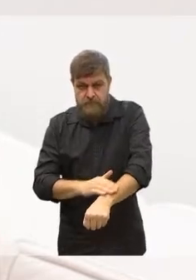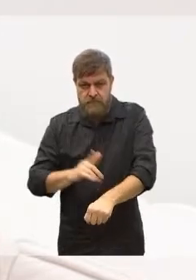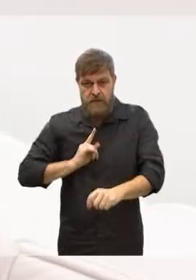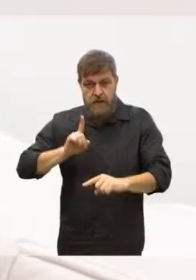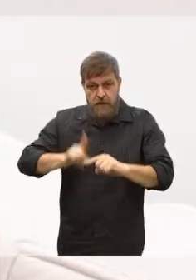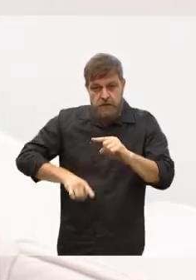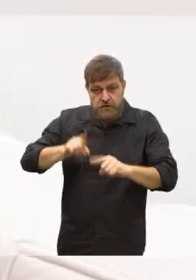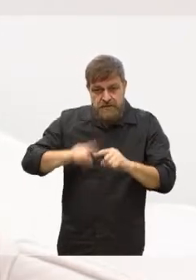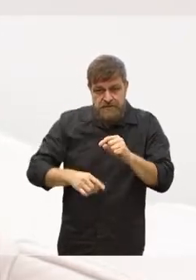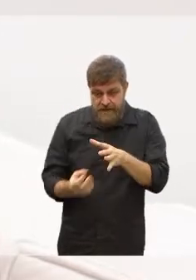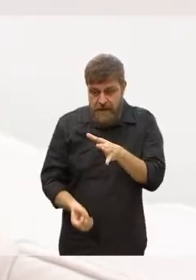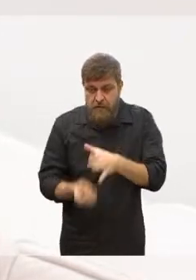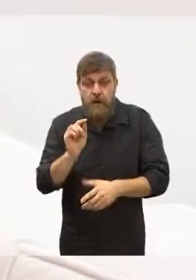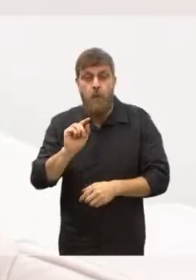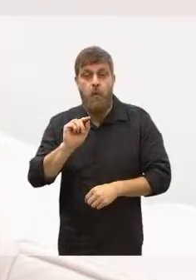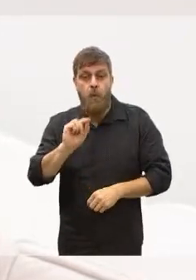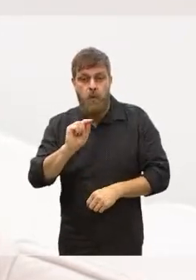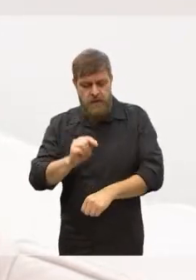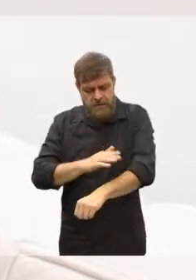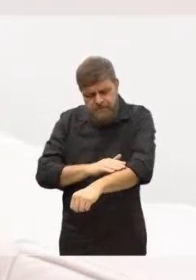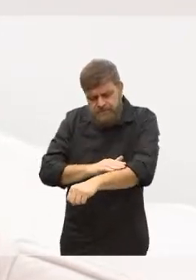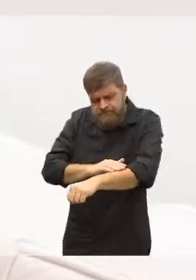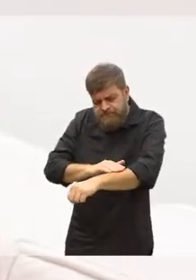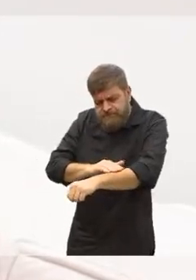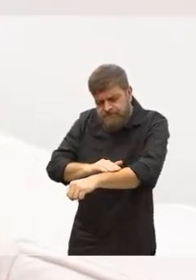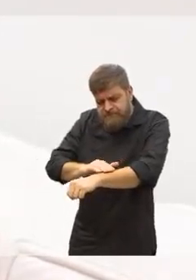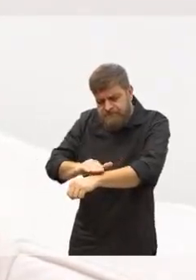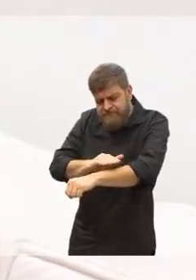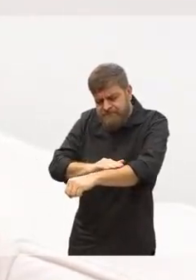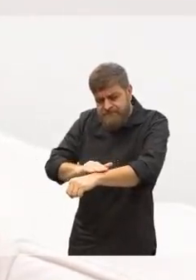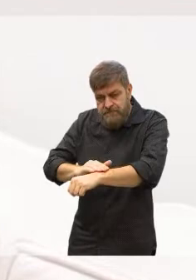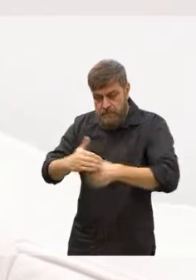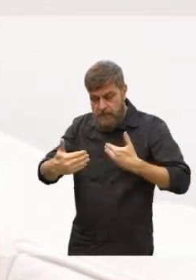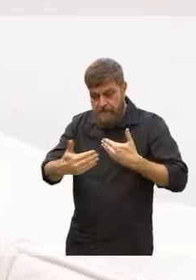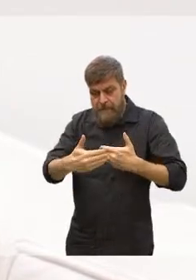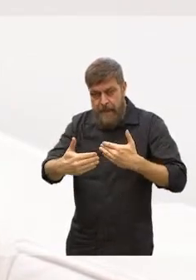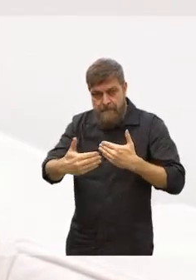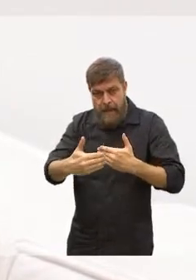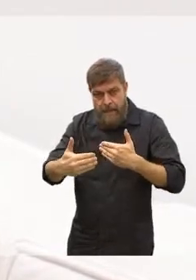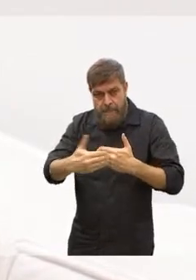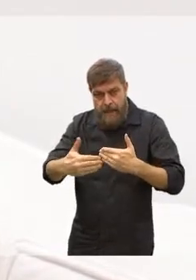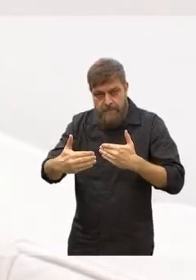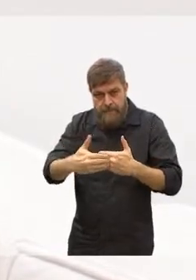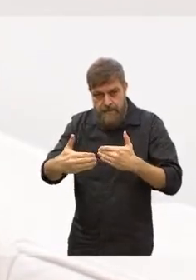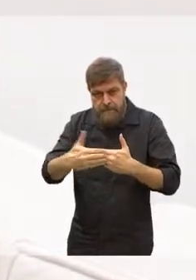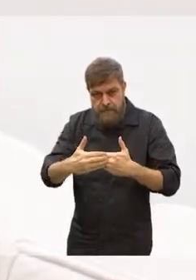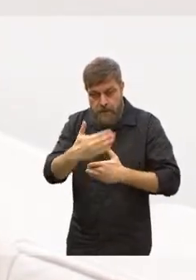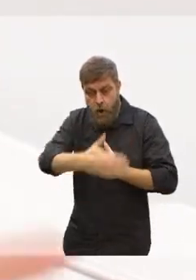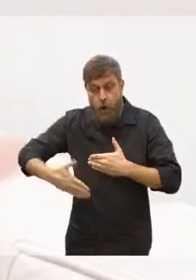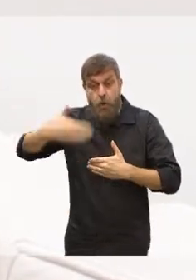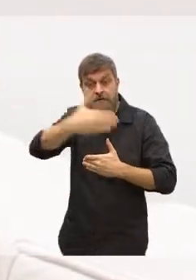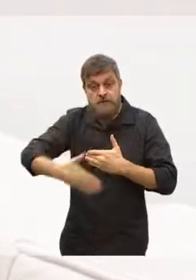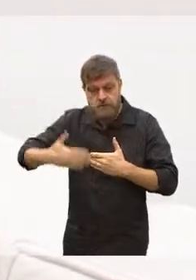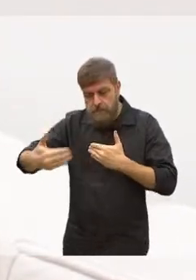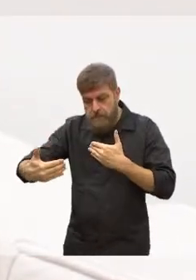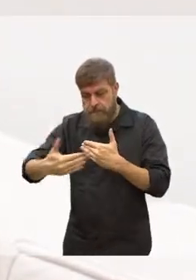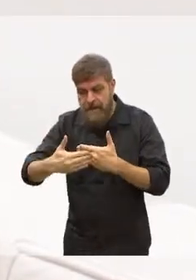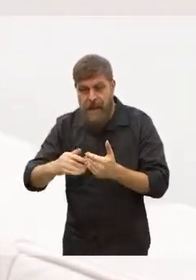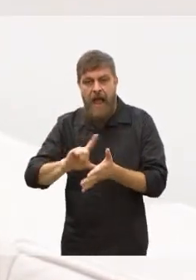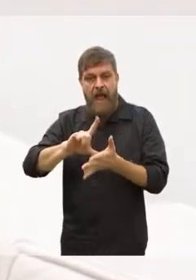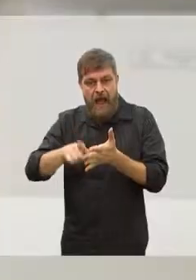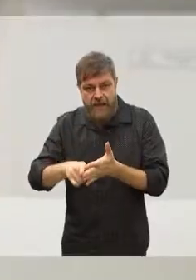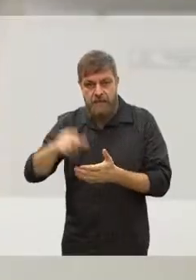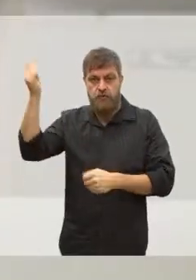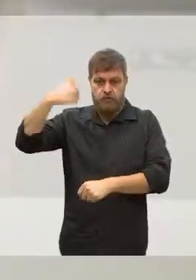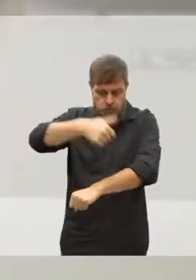que promovem como se fosse uma blindagem para a pele. E aí depois vem os filtros